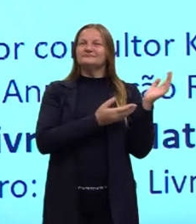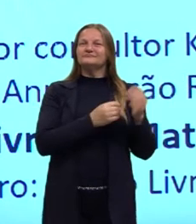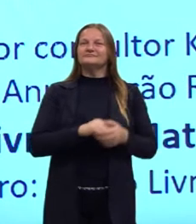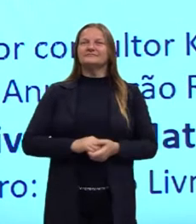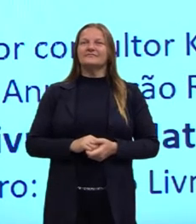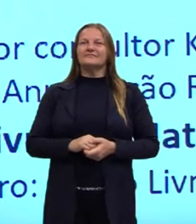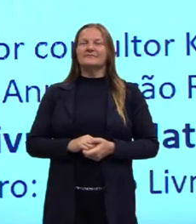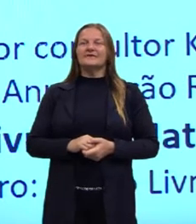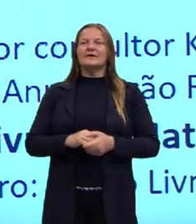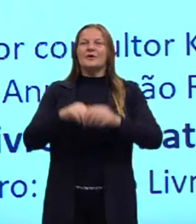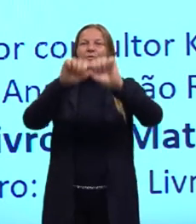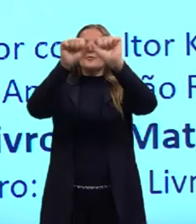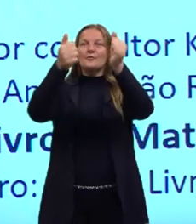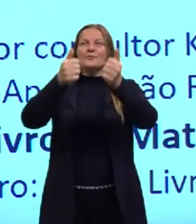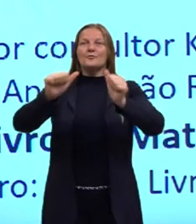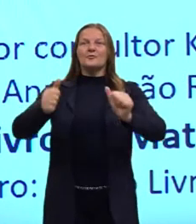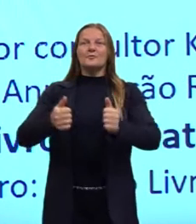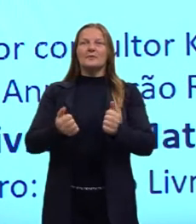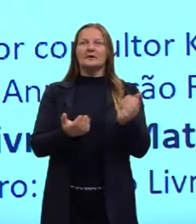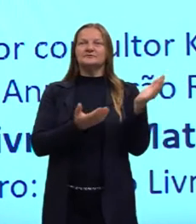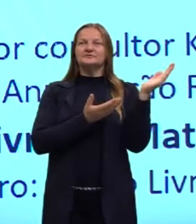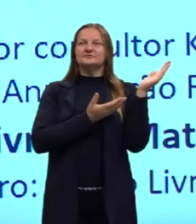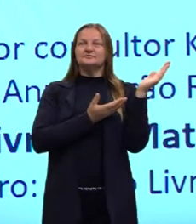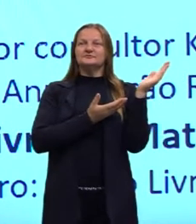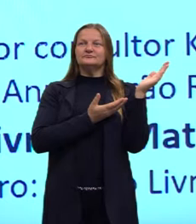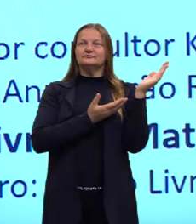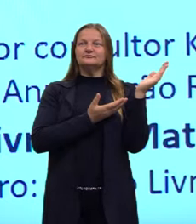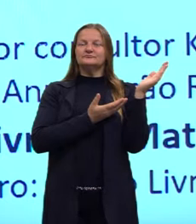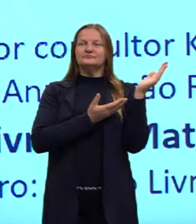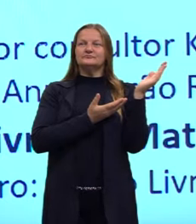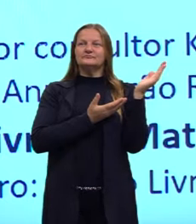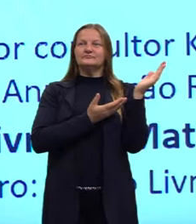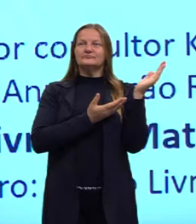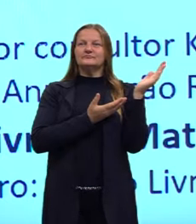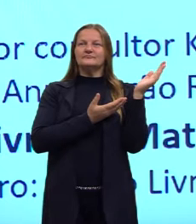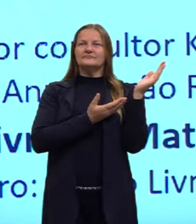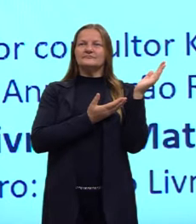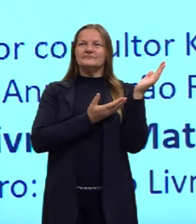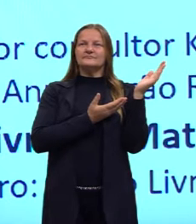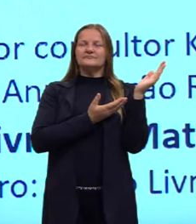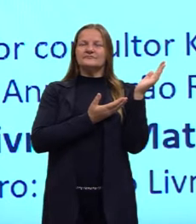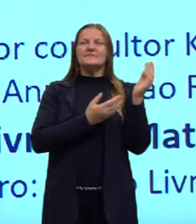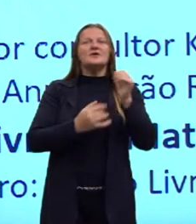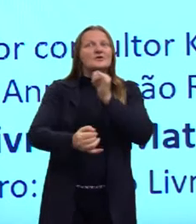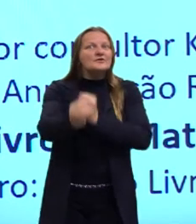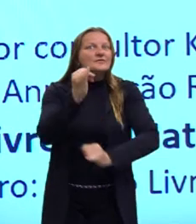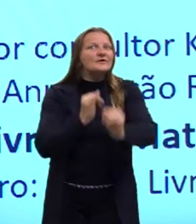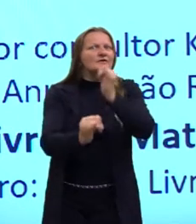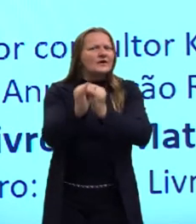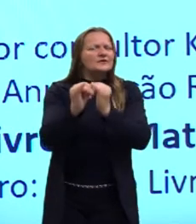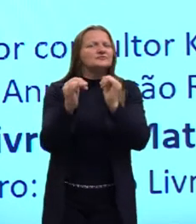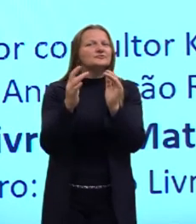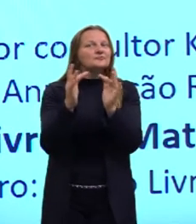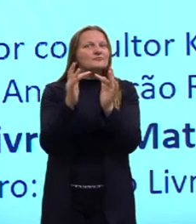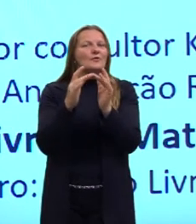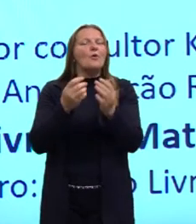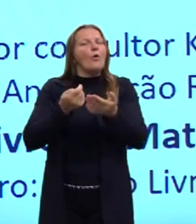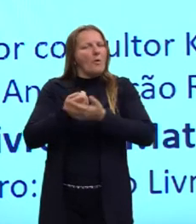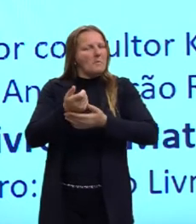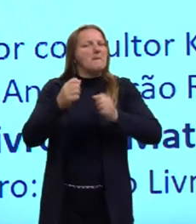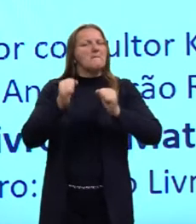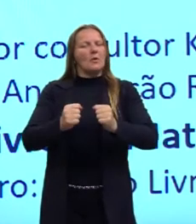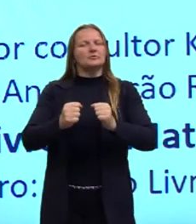aí para vocês a imagem né se vocês quiserem entrar ali buscar na internet comprar o livro né